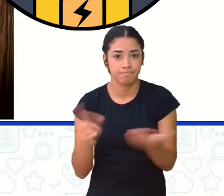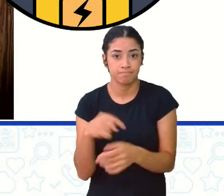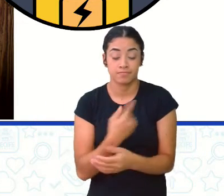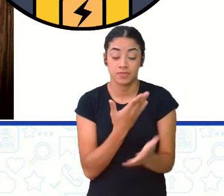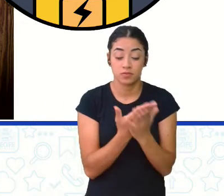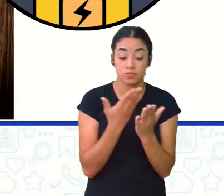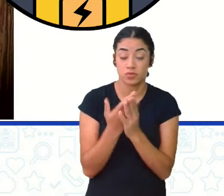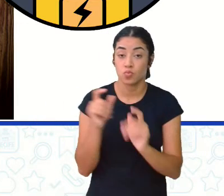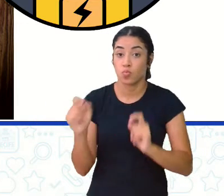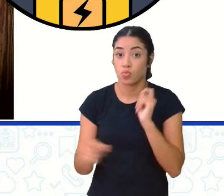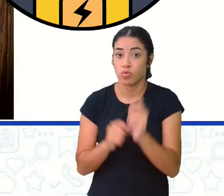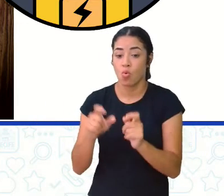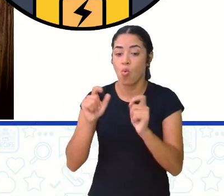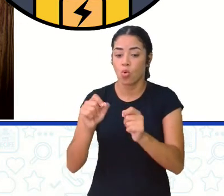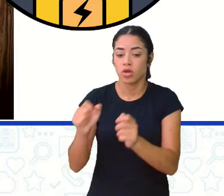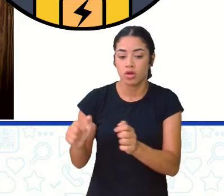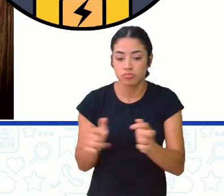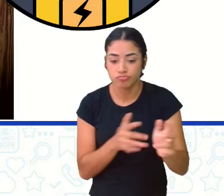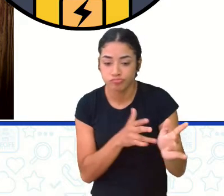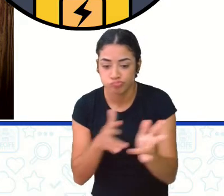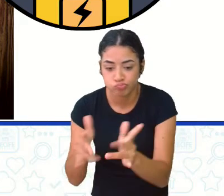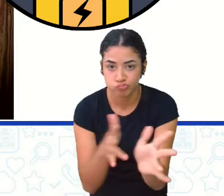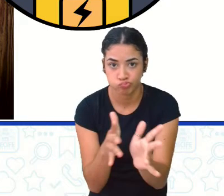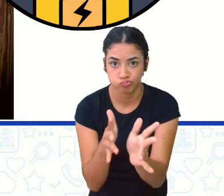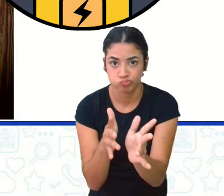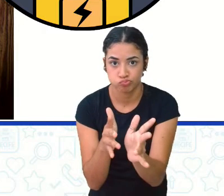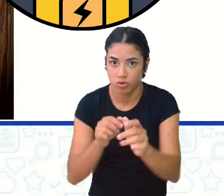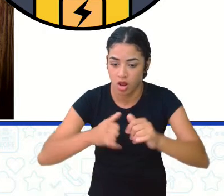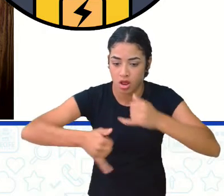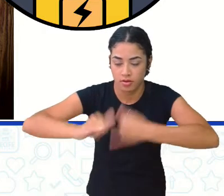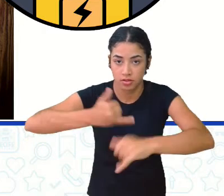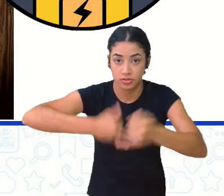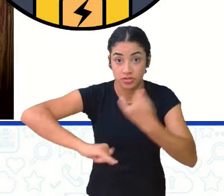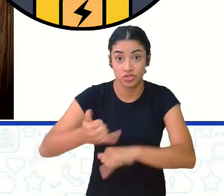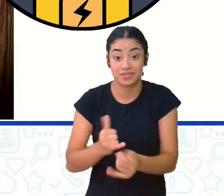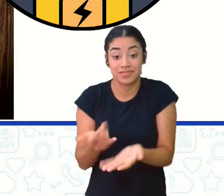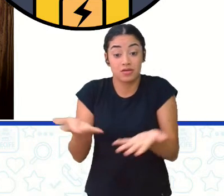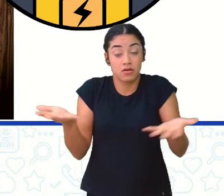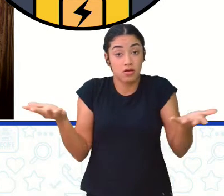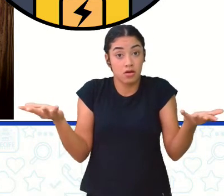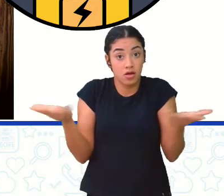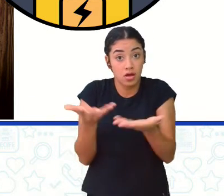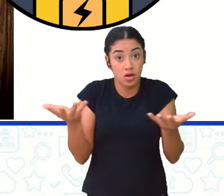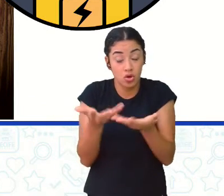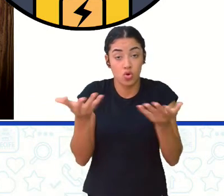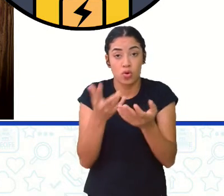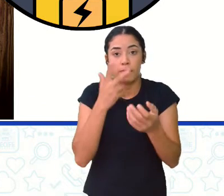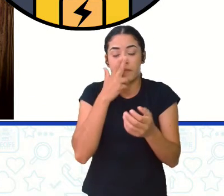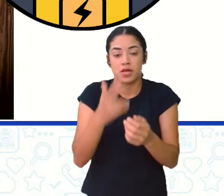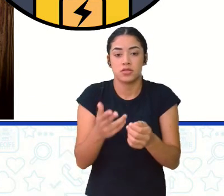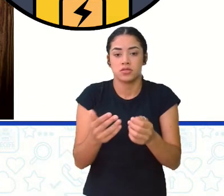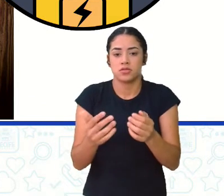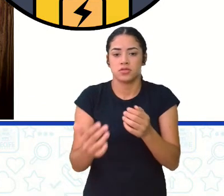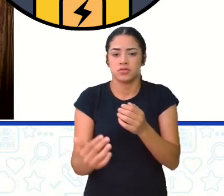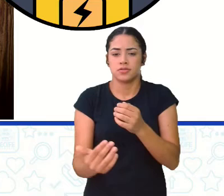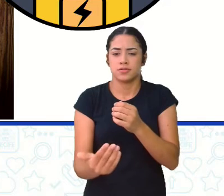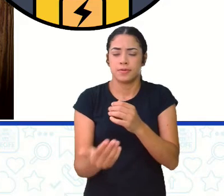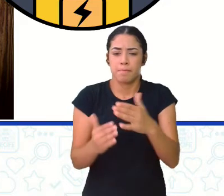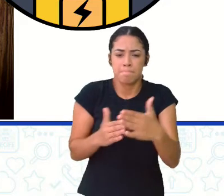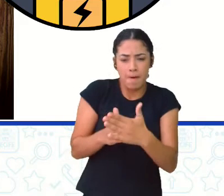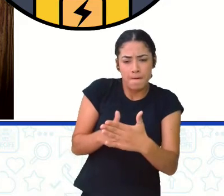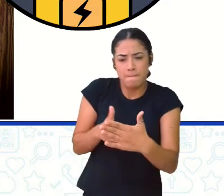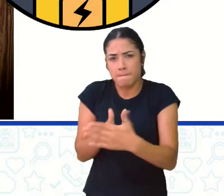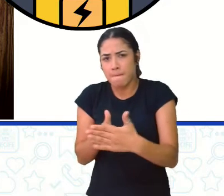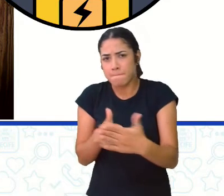estudando aquilo que fluía a corrente elétrica. E agora a gente está vendo quem é que vai oferecer uma resistência para não